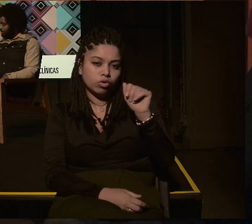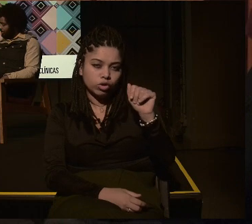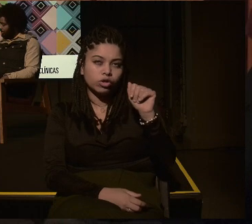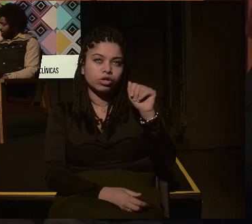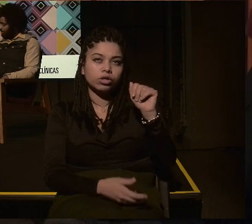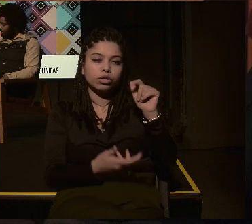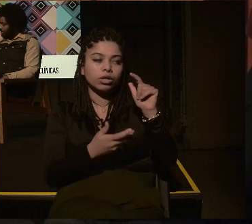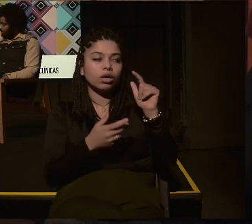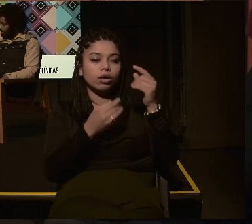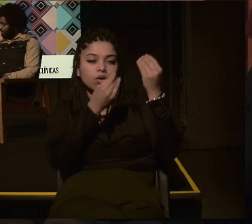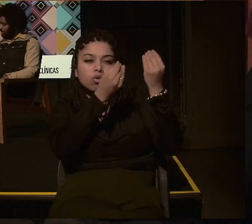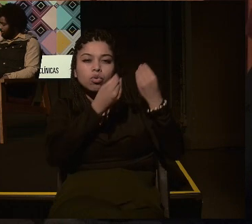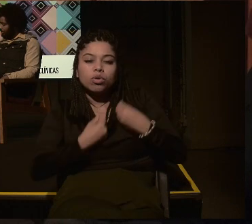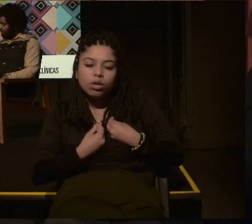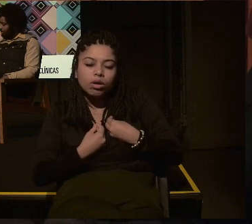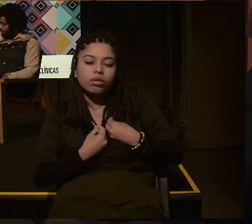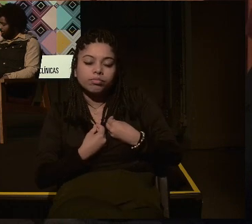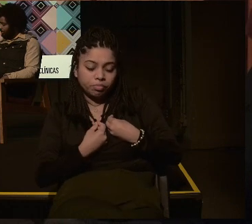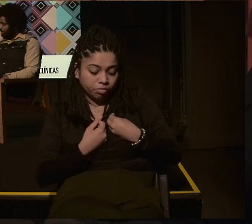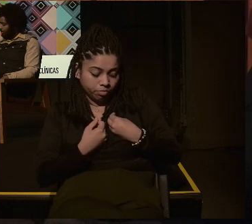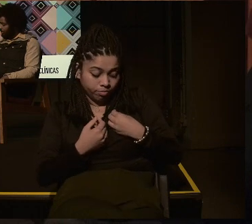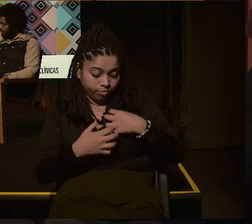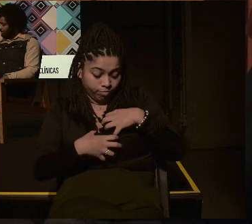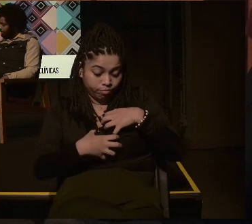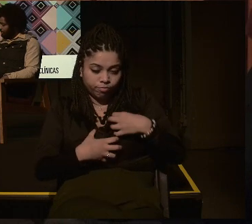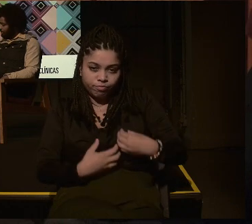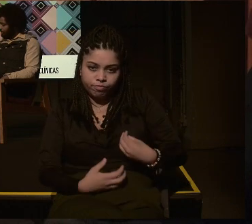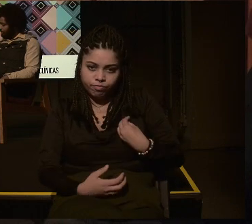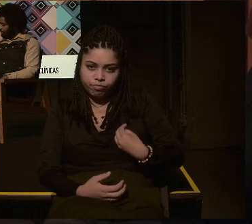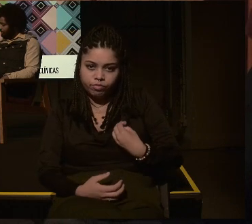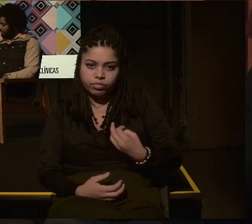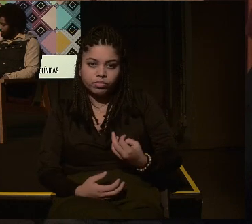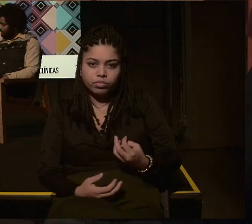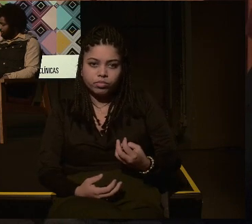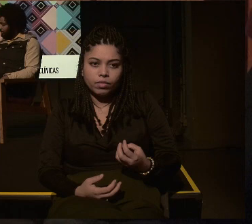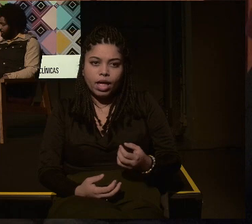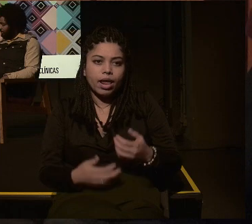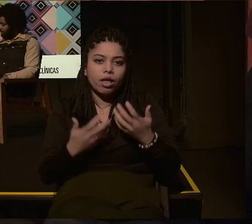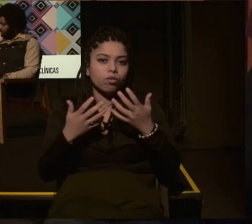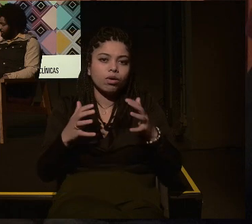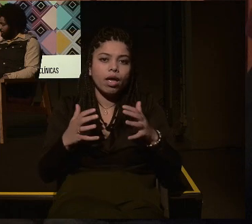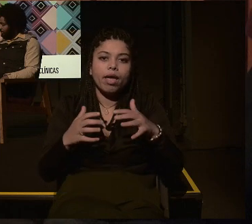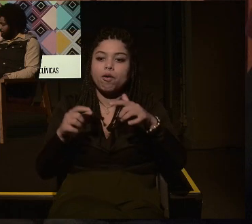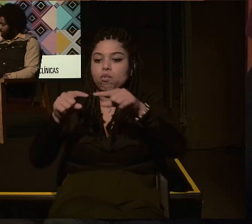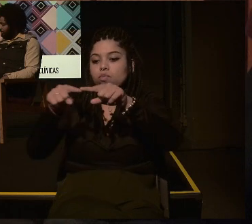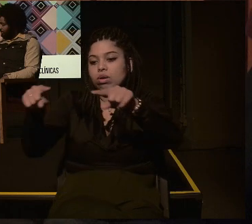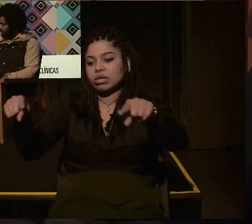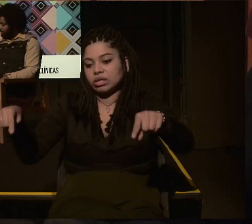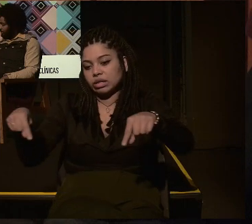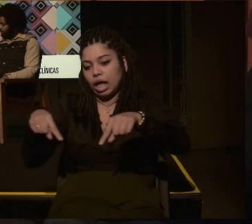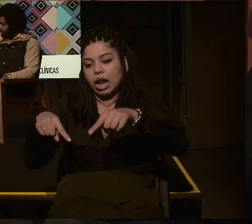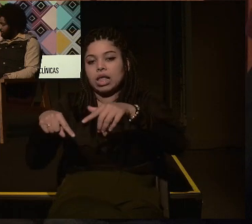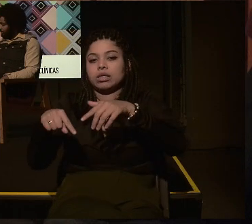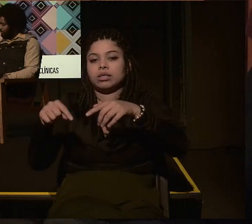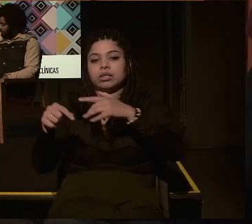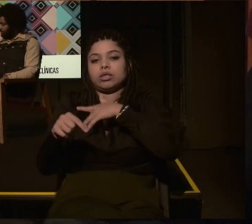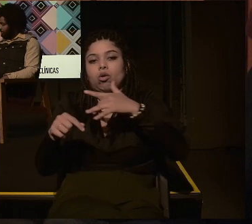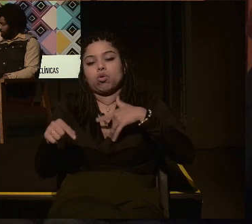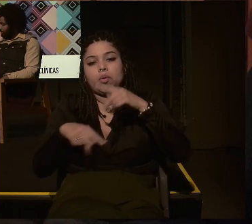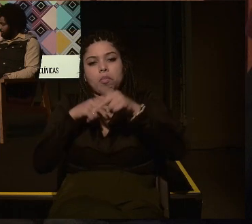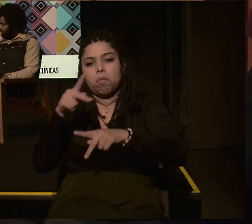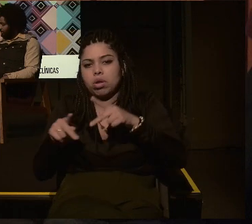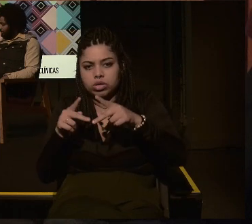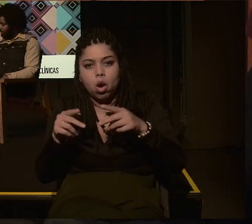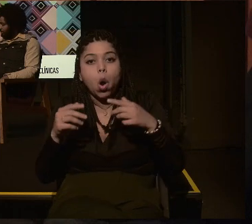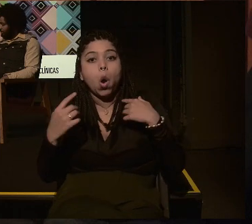que oferece uma porção de vida, ela não pede um ambulatório de saúde da população negra, e ela não pede que negros